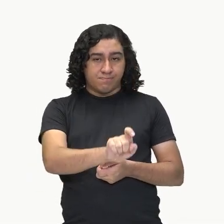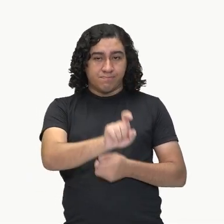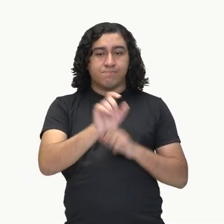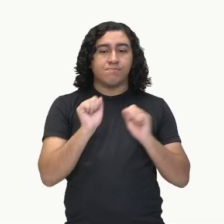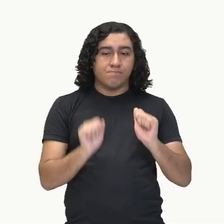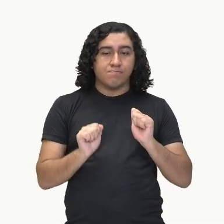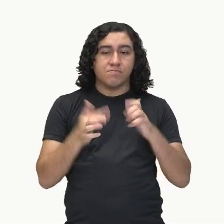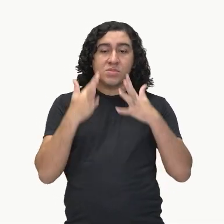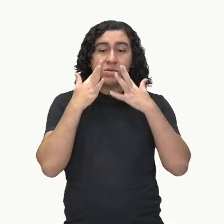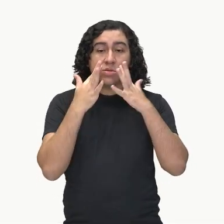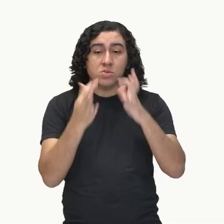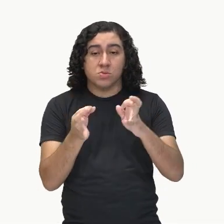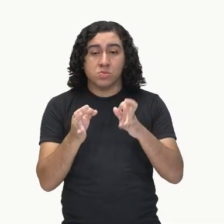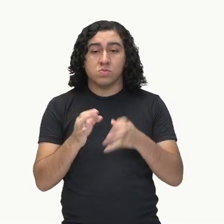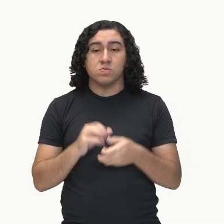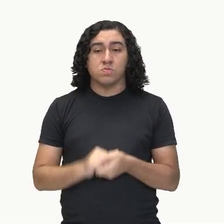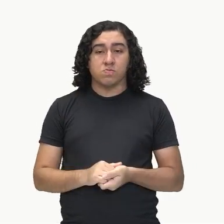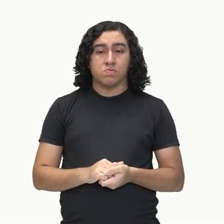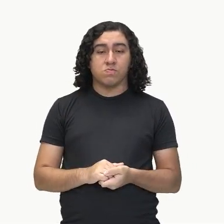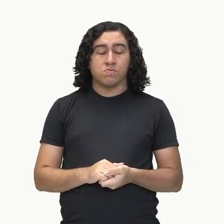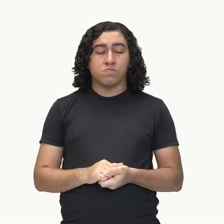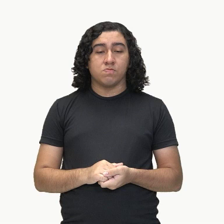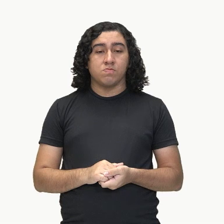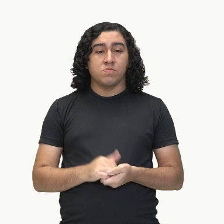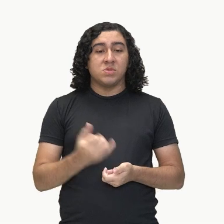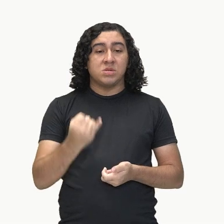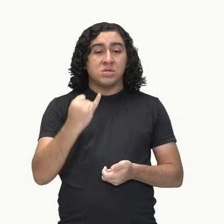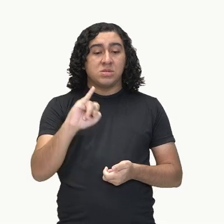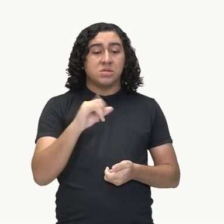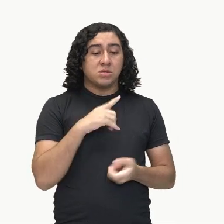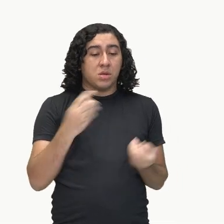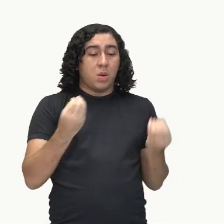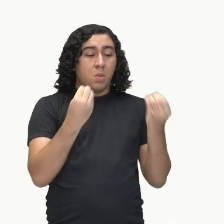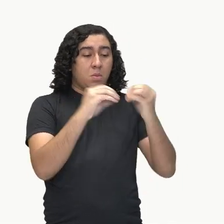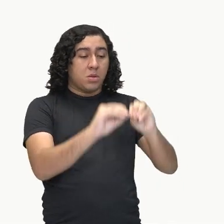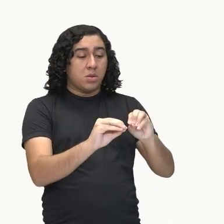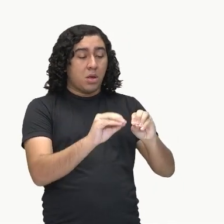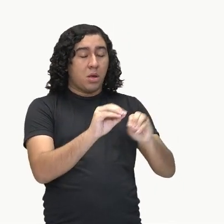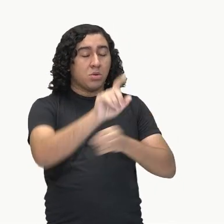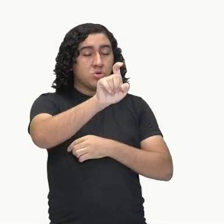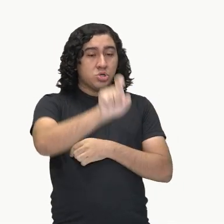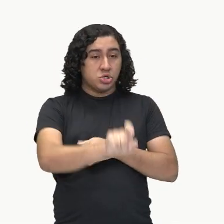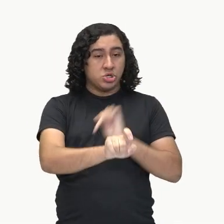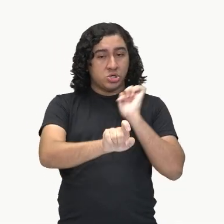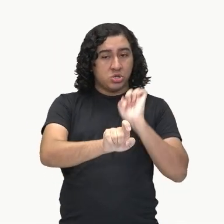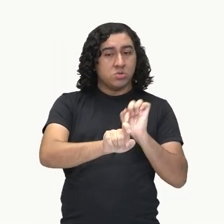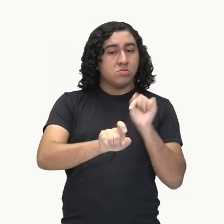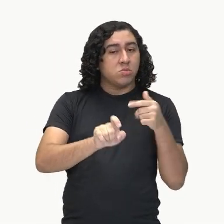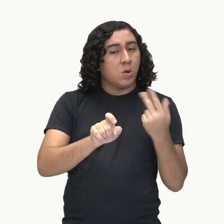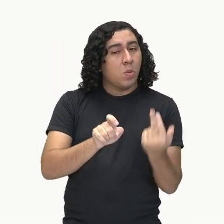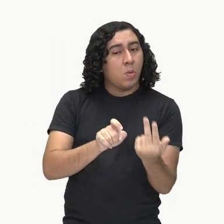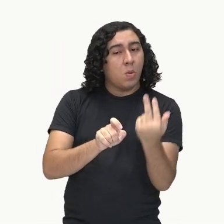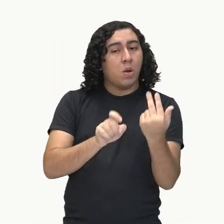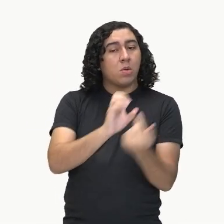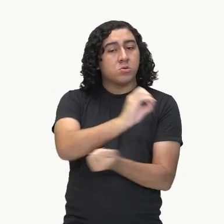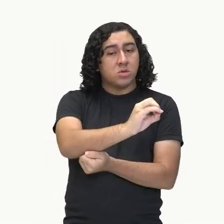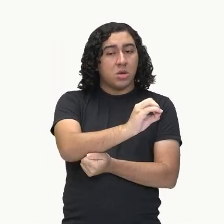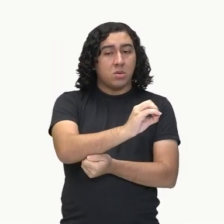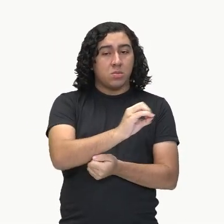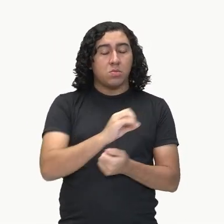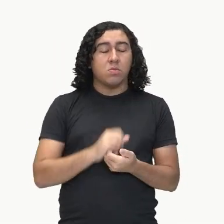Esteja atento a isso. Se você for completar, o coeficiente tem que ser sempre o zero. Tudo